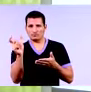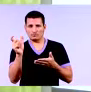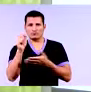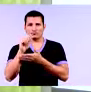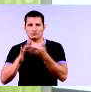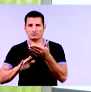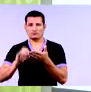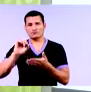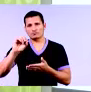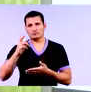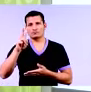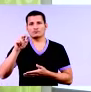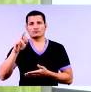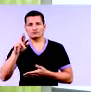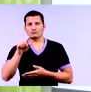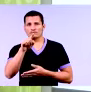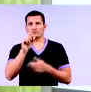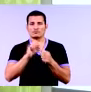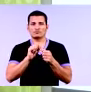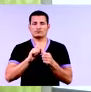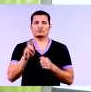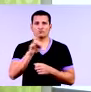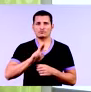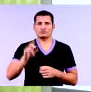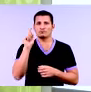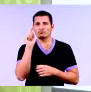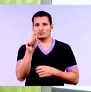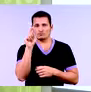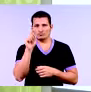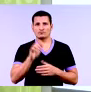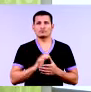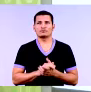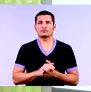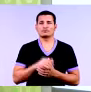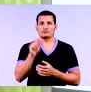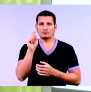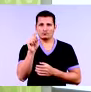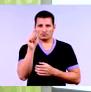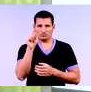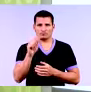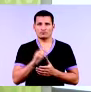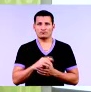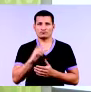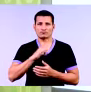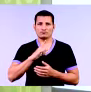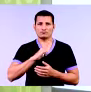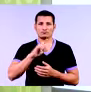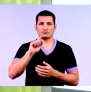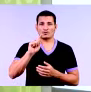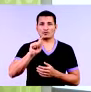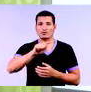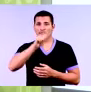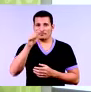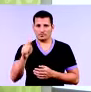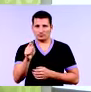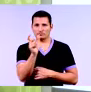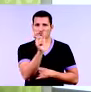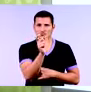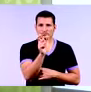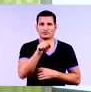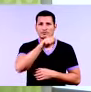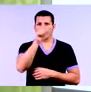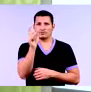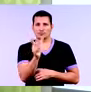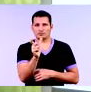texto ou variável, vocês fazem isso utilizando o ponto. O ponto está após a variável